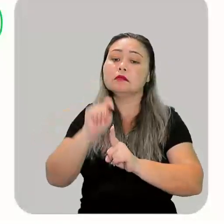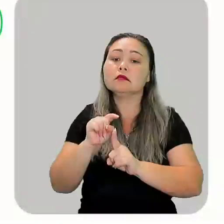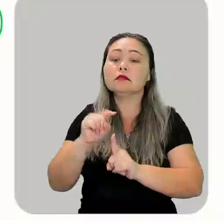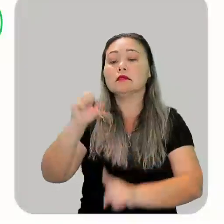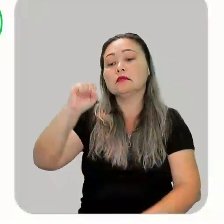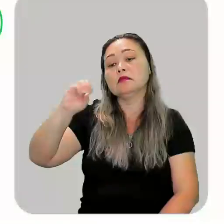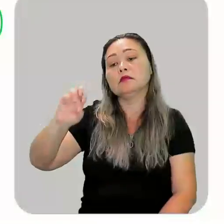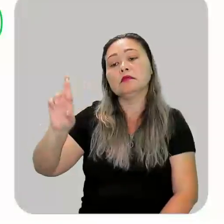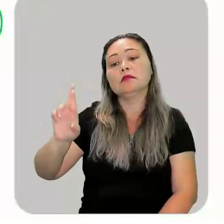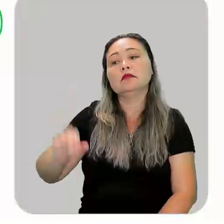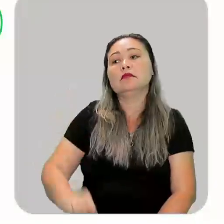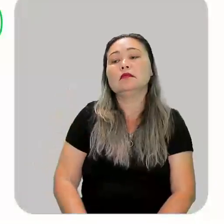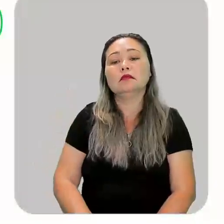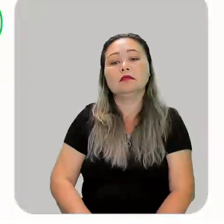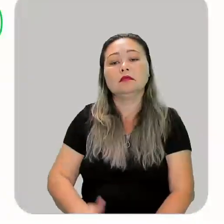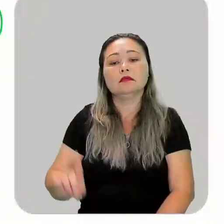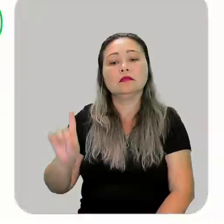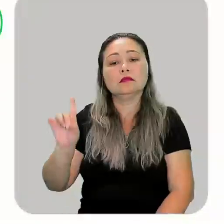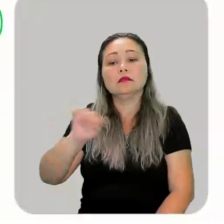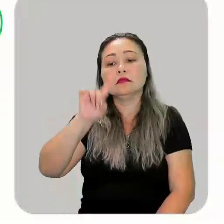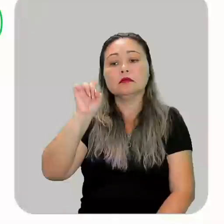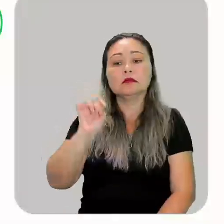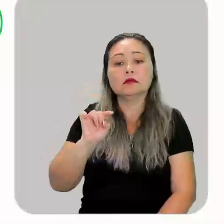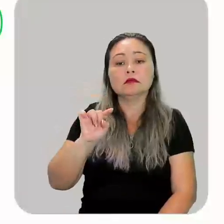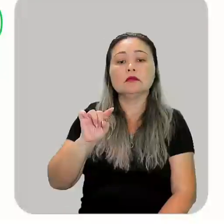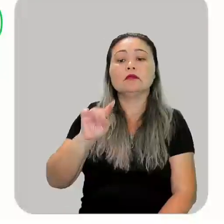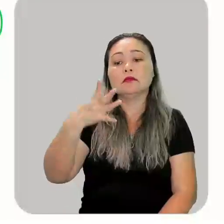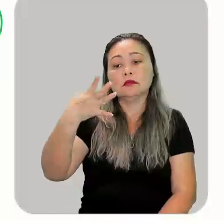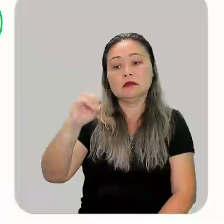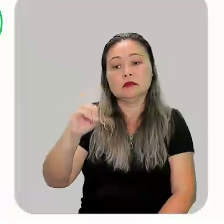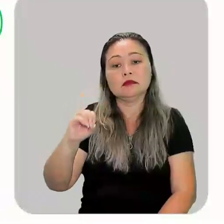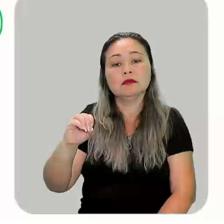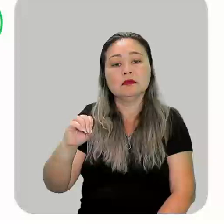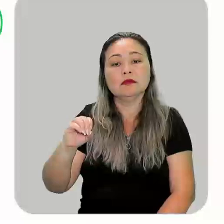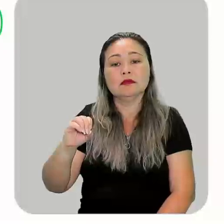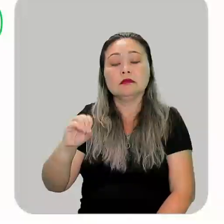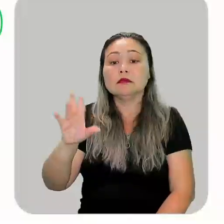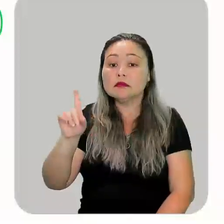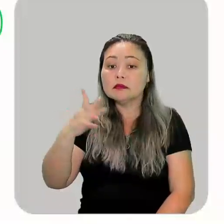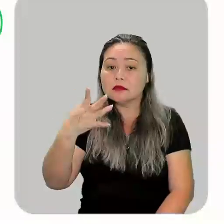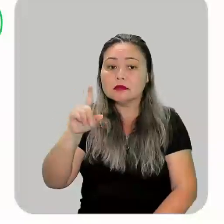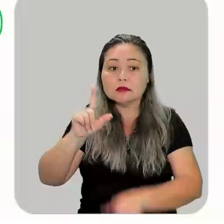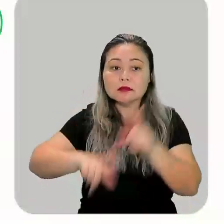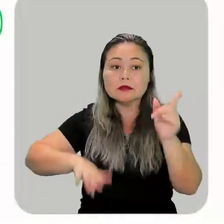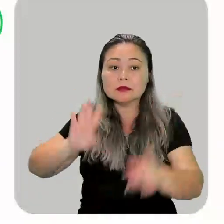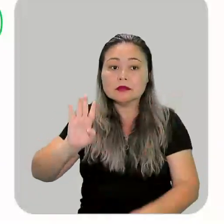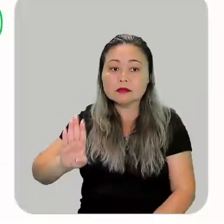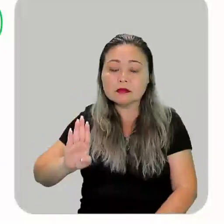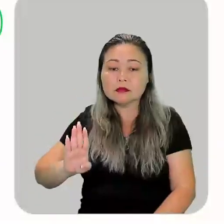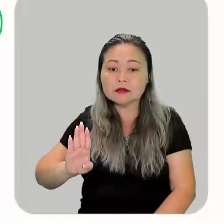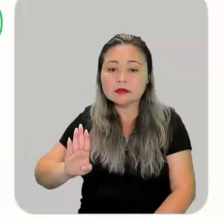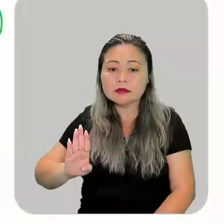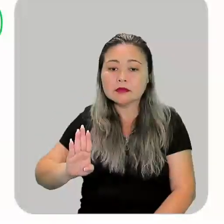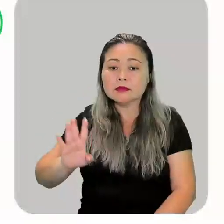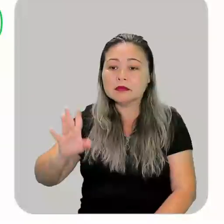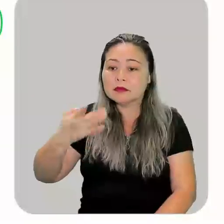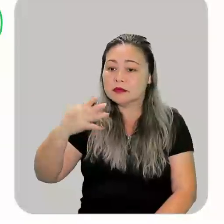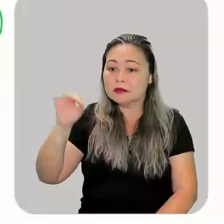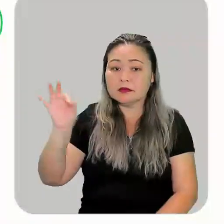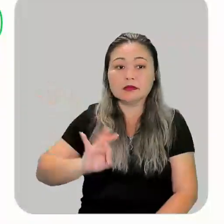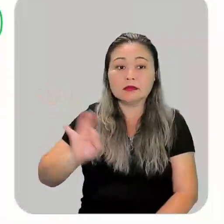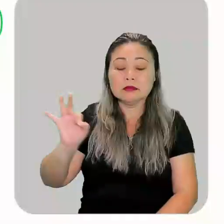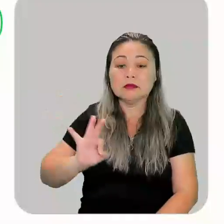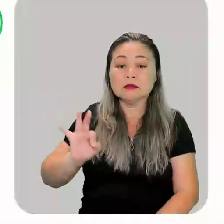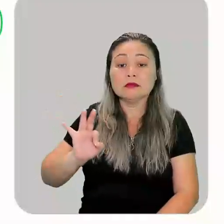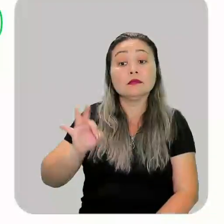que dar? 80. Essa coisa só pode ser 40, né, gente? Ah, então é a letra B, professora, 40%?